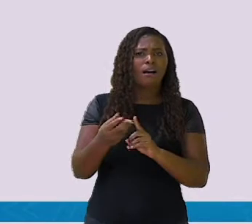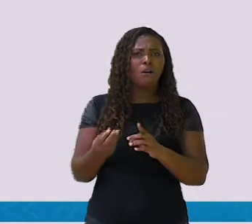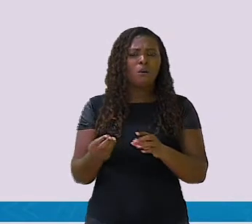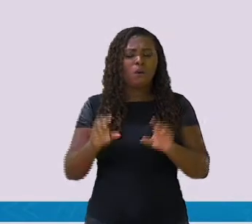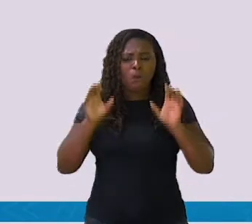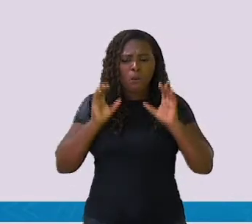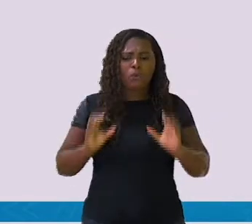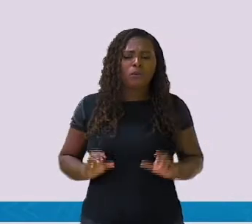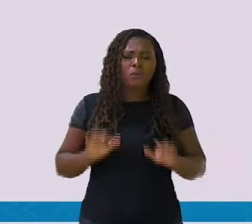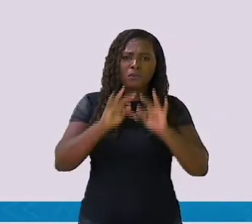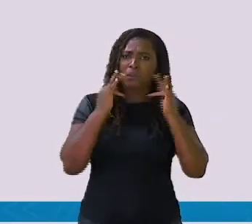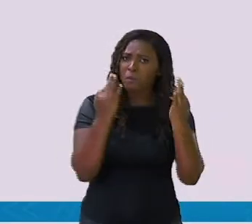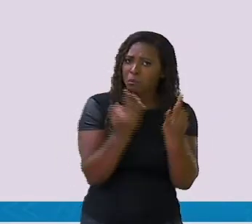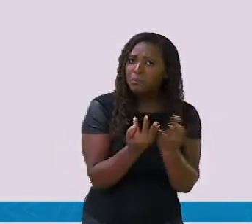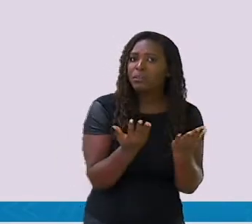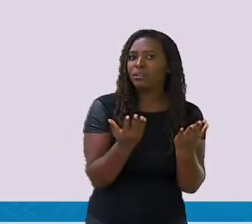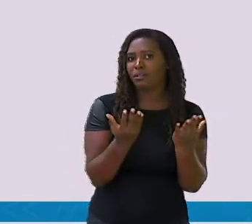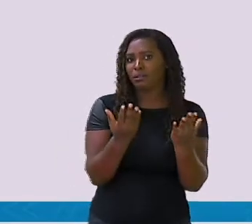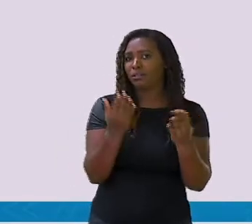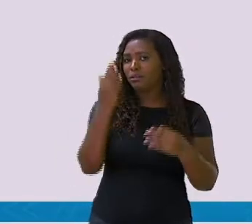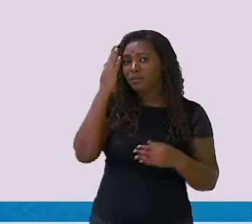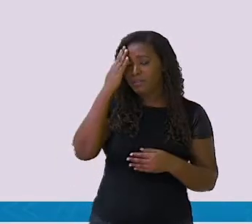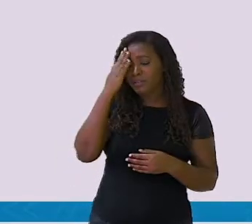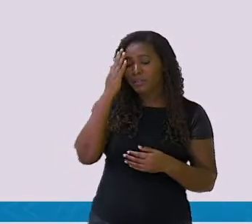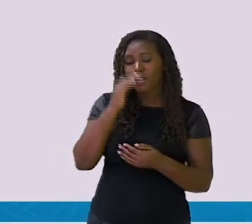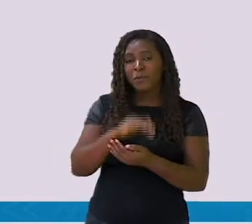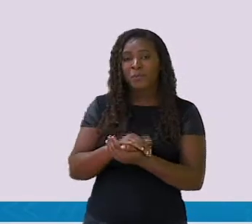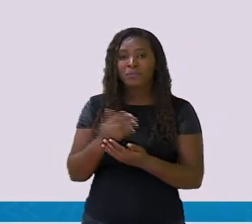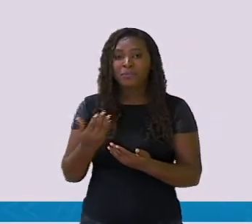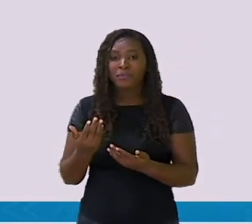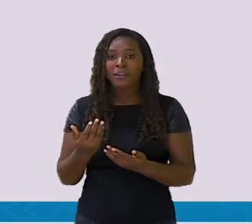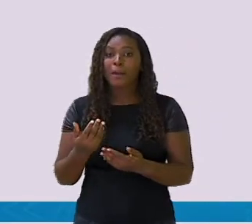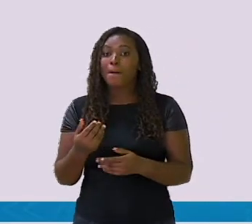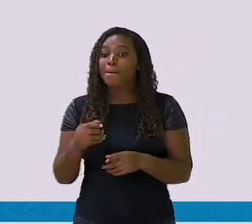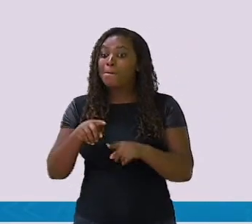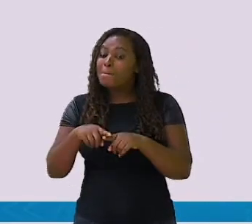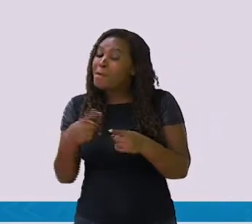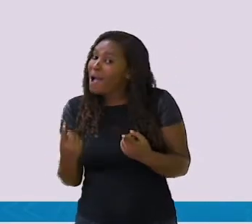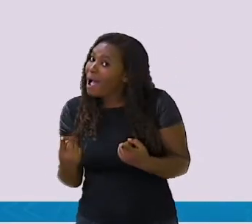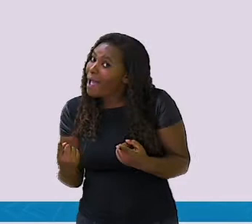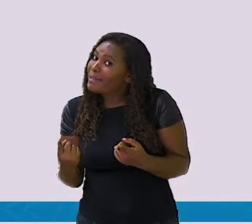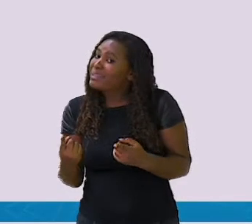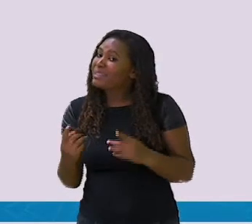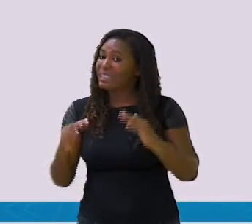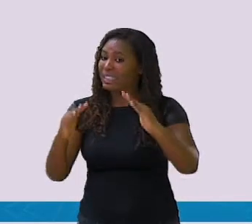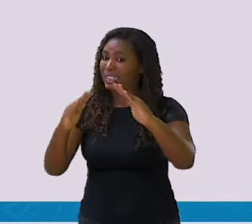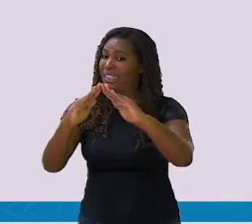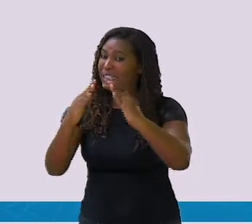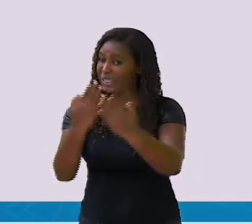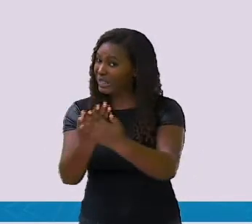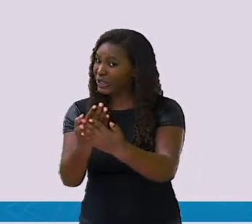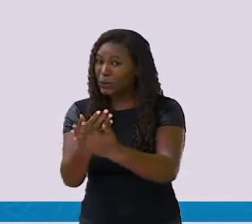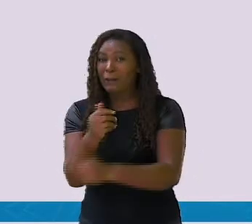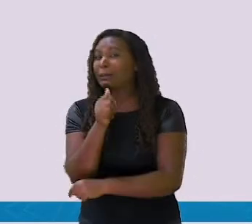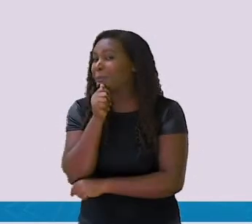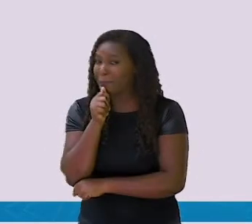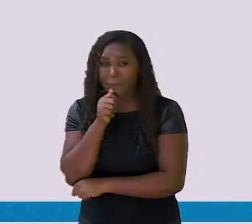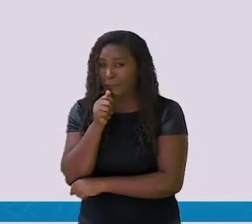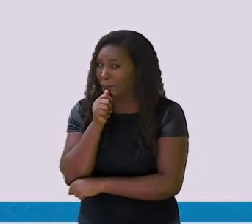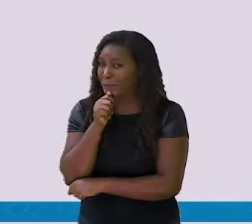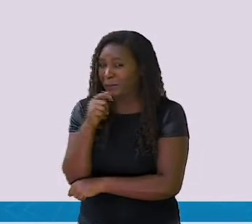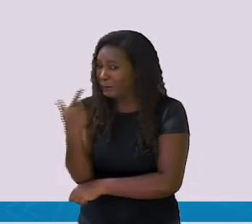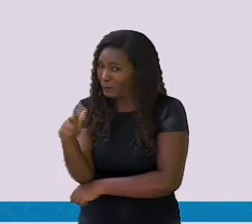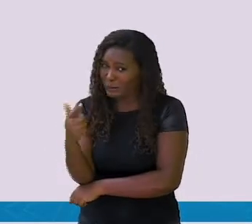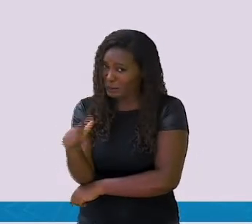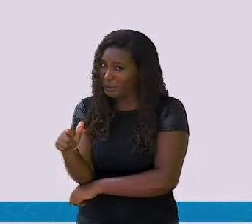tinha esse formato escola, né? O professor ia para a casa do aluno e lá ele ensinava e